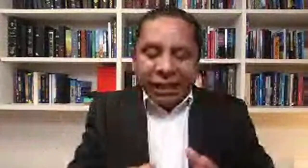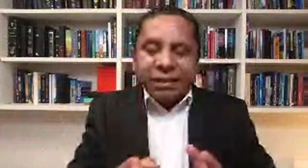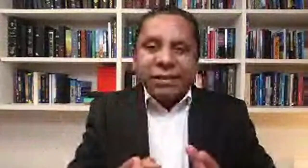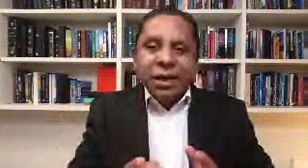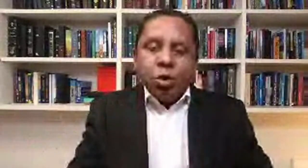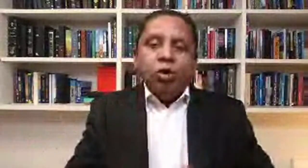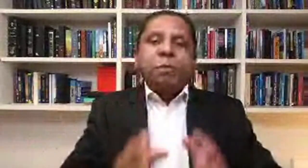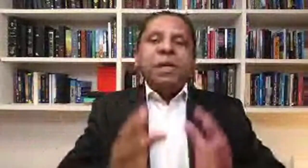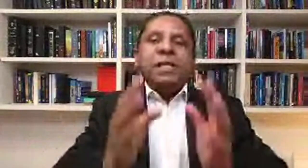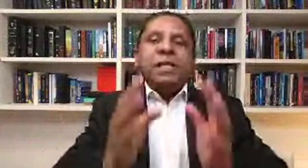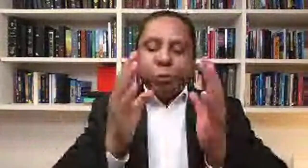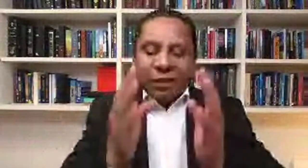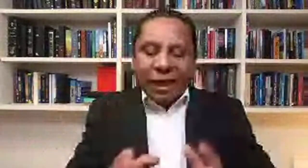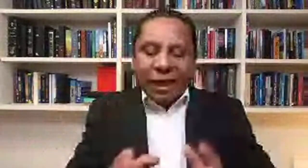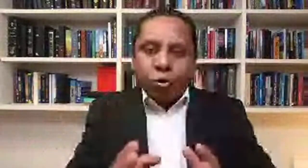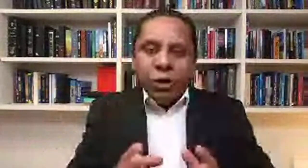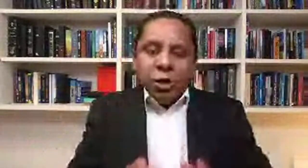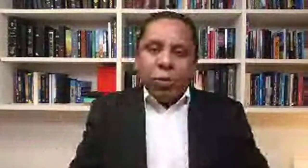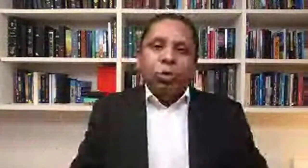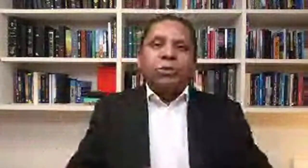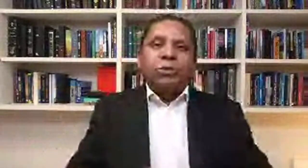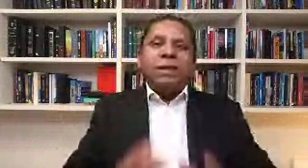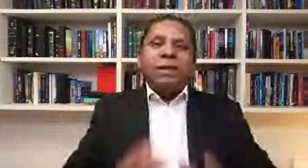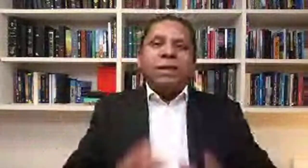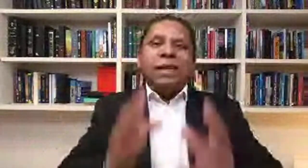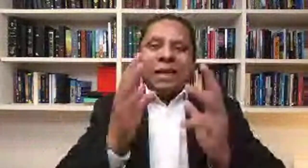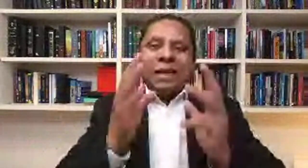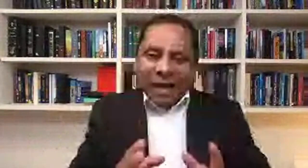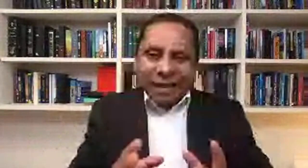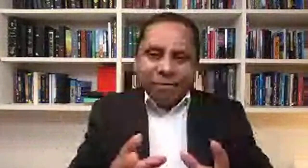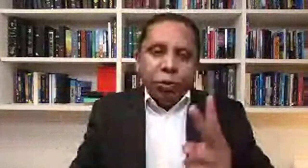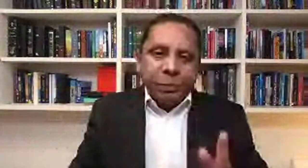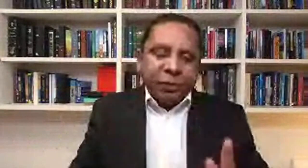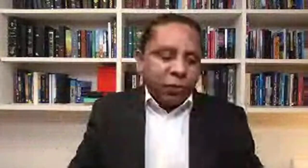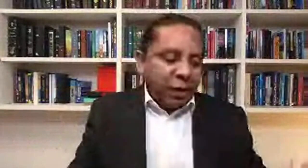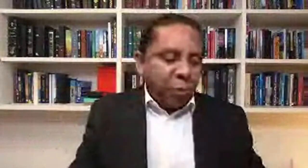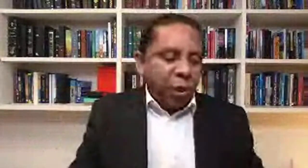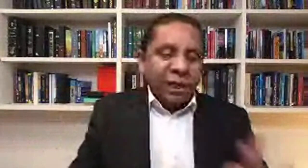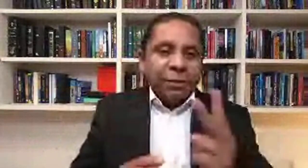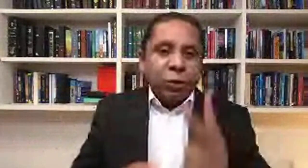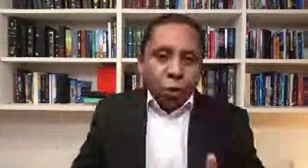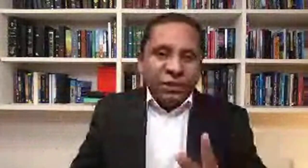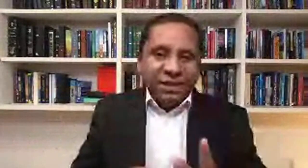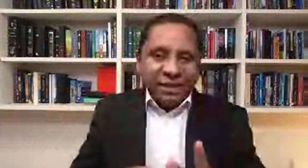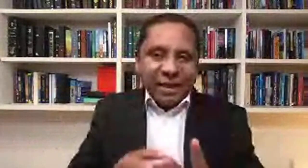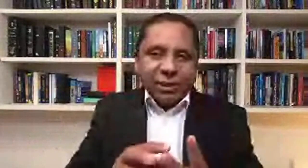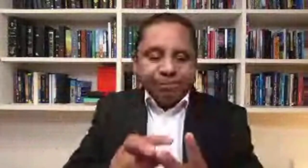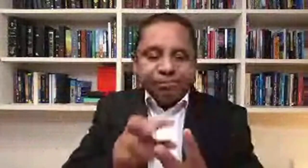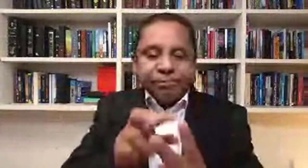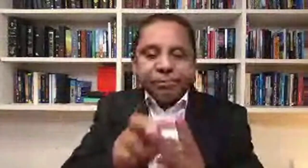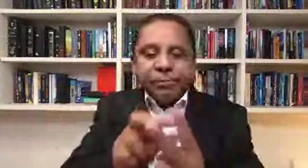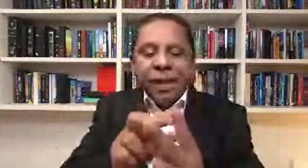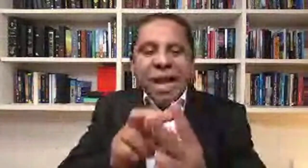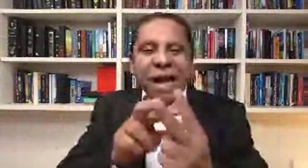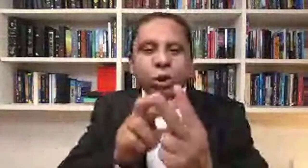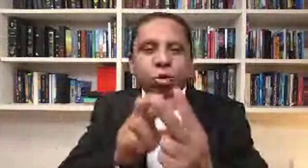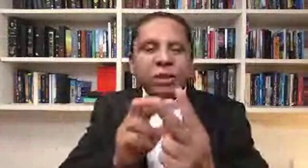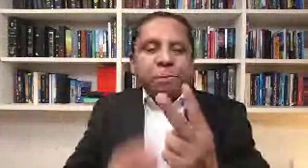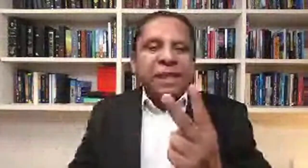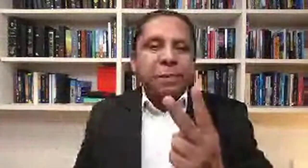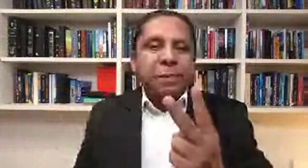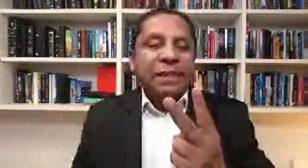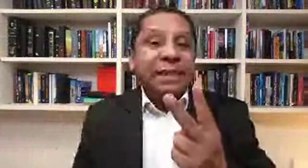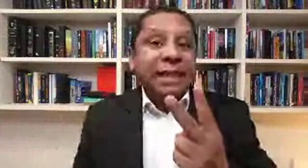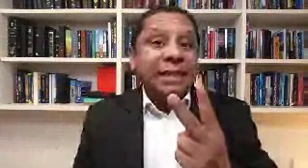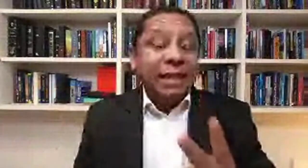características claras, com os princípios claros, com a doutrina clara. Para você, em Apocalipse 12, 17, as